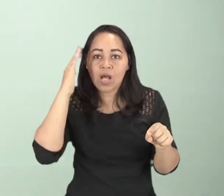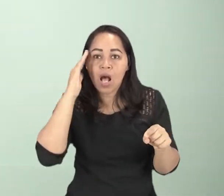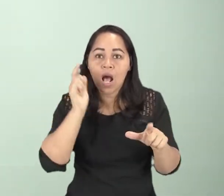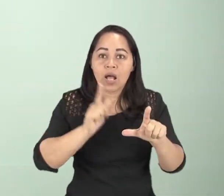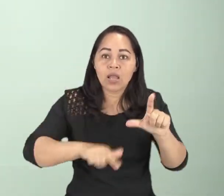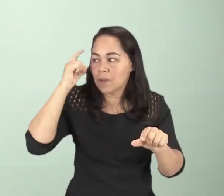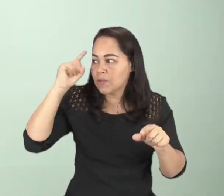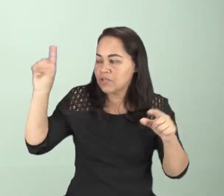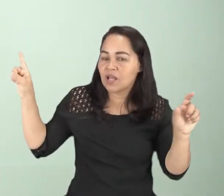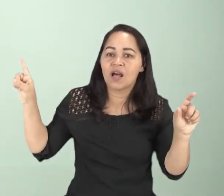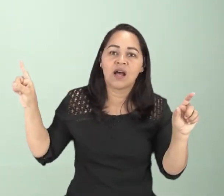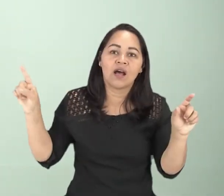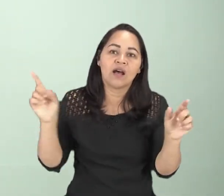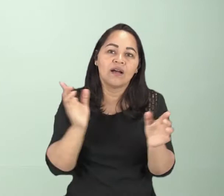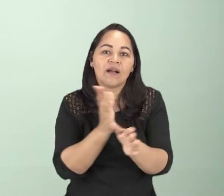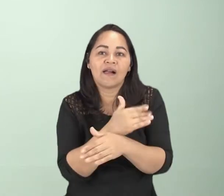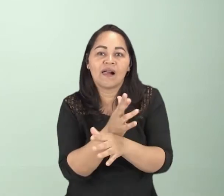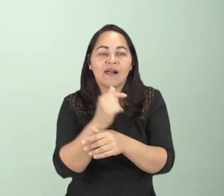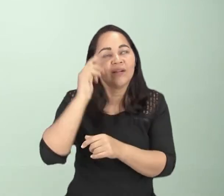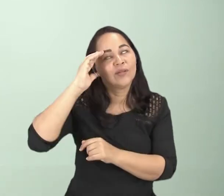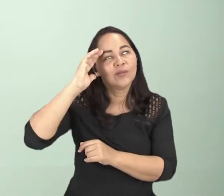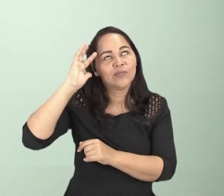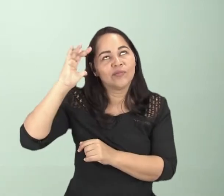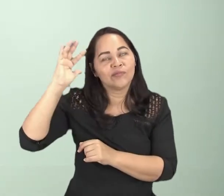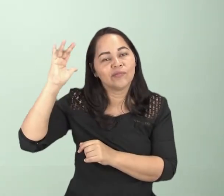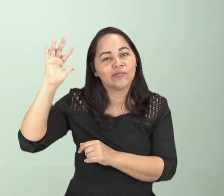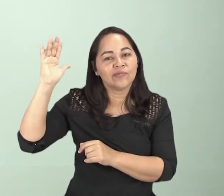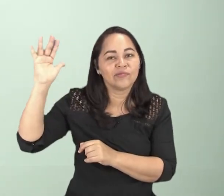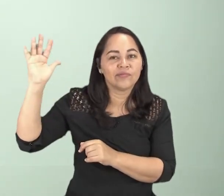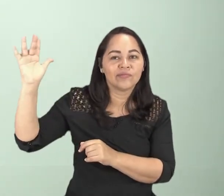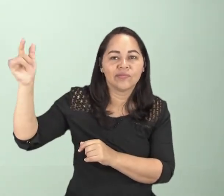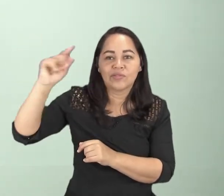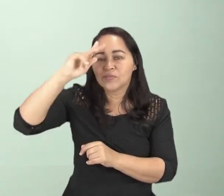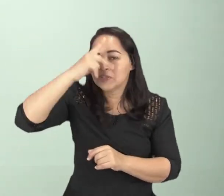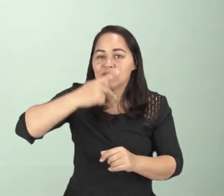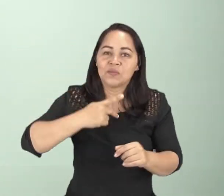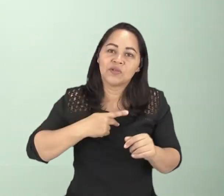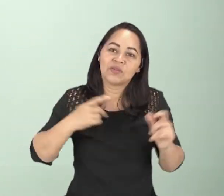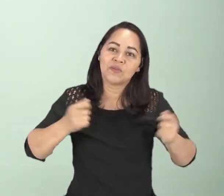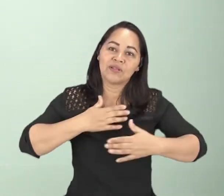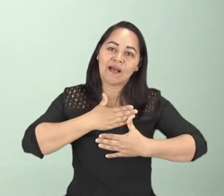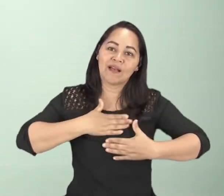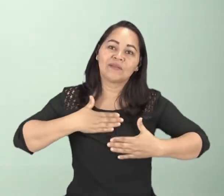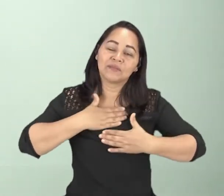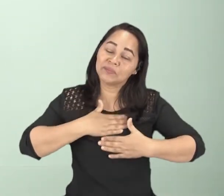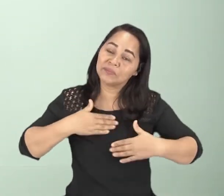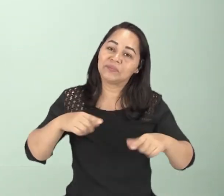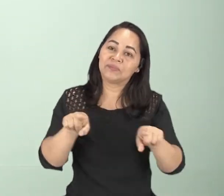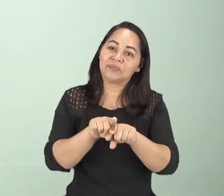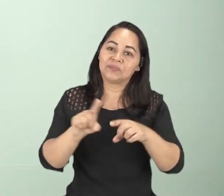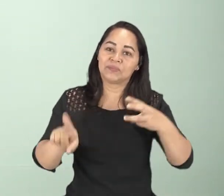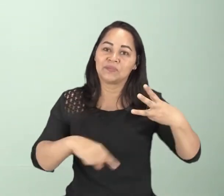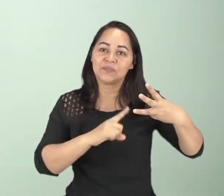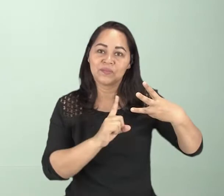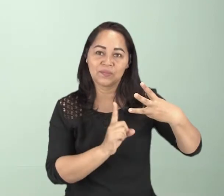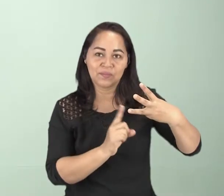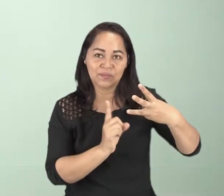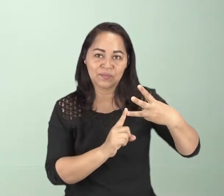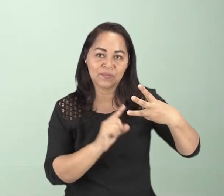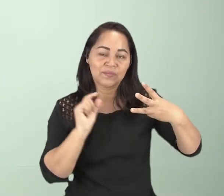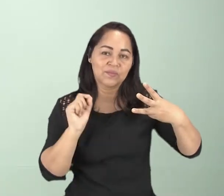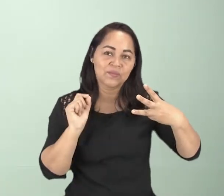pessoas naquela situação. Isso é devanear. Ou seja, você usa somente a sua mente para se imaginar situações que te dão prazer. O terceiro